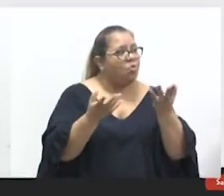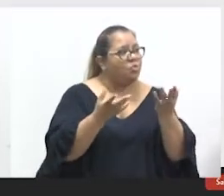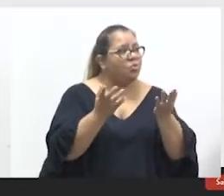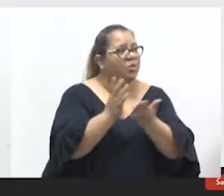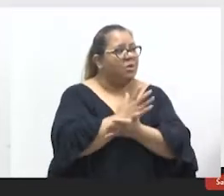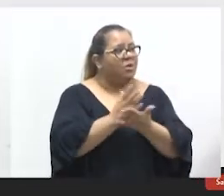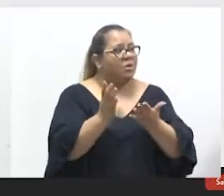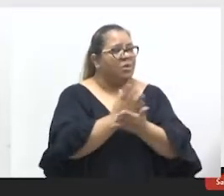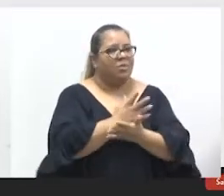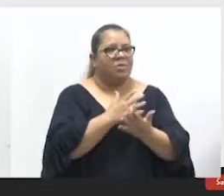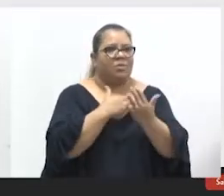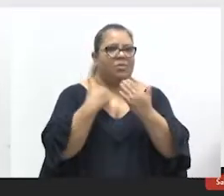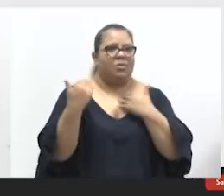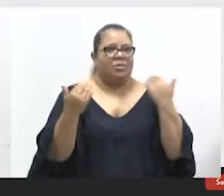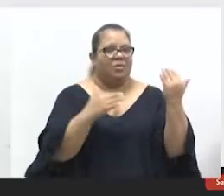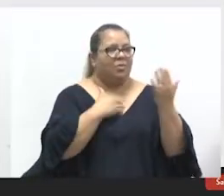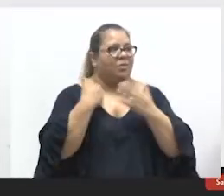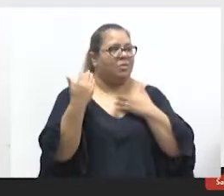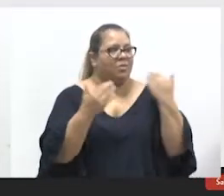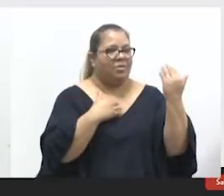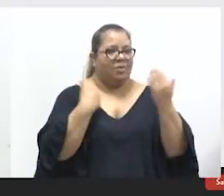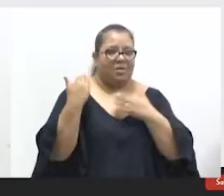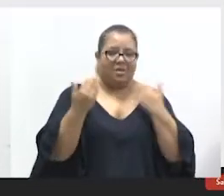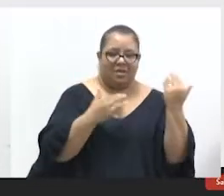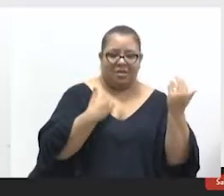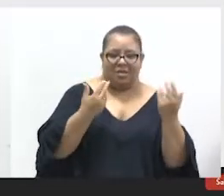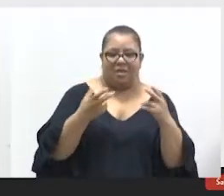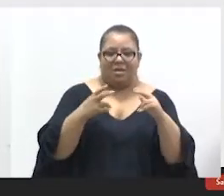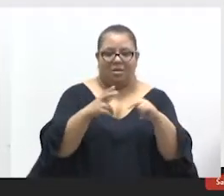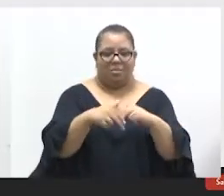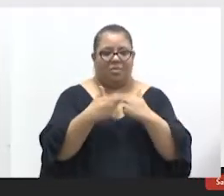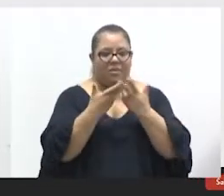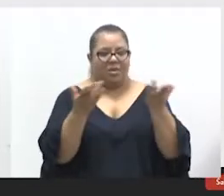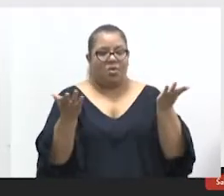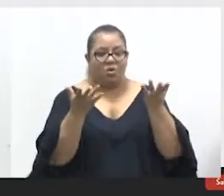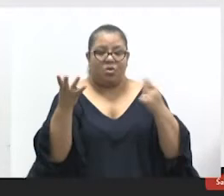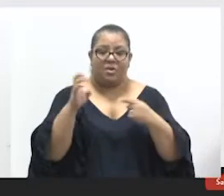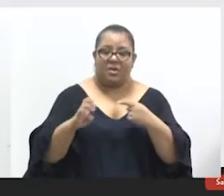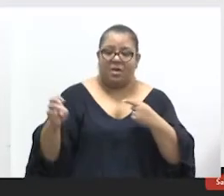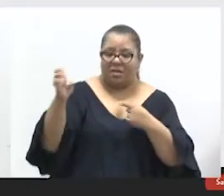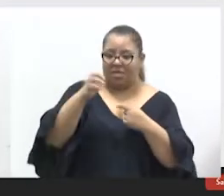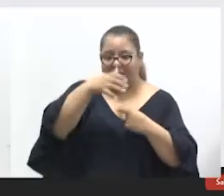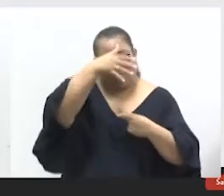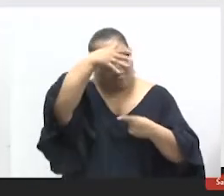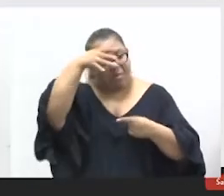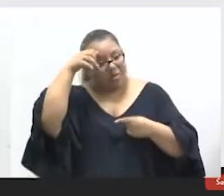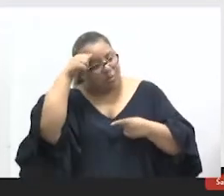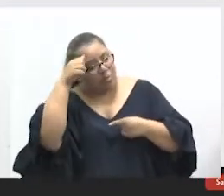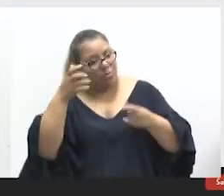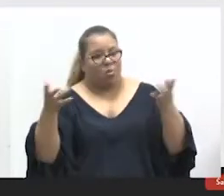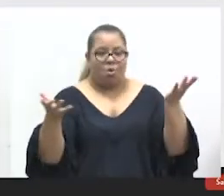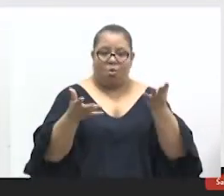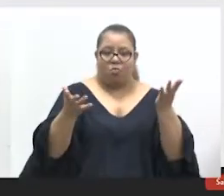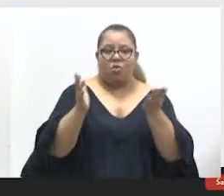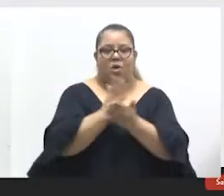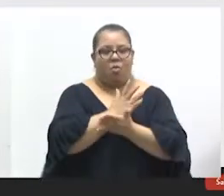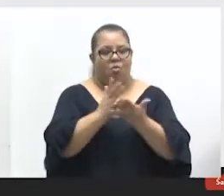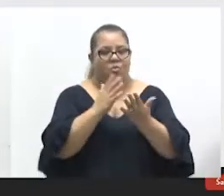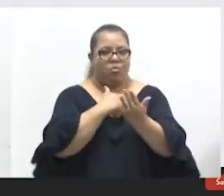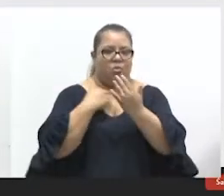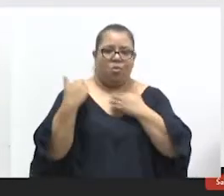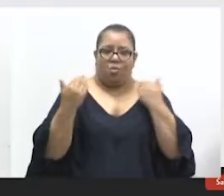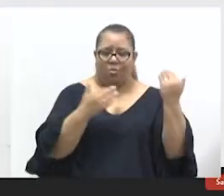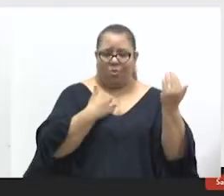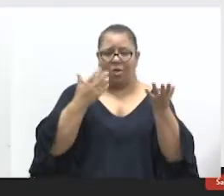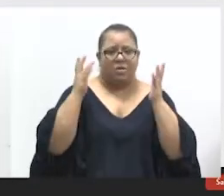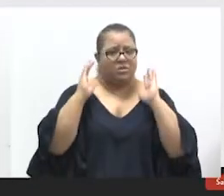mortalidade. No geral, no estado do Mato Grosso, a taxa de mortalidade ainda é o primeiro